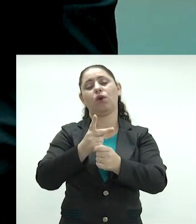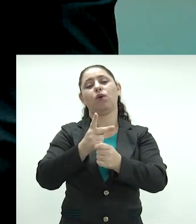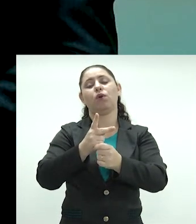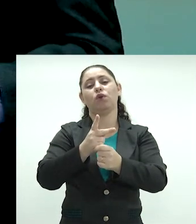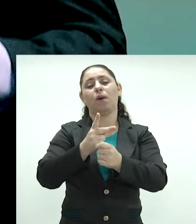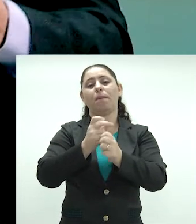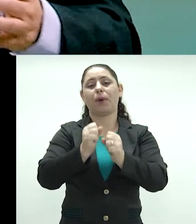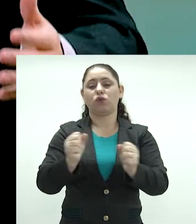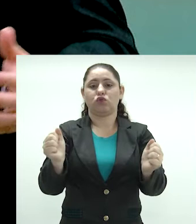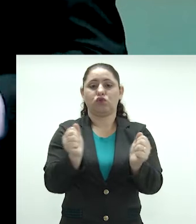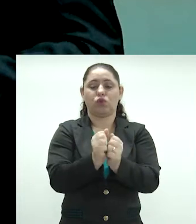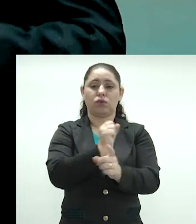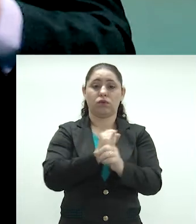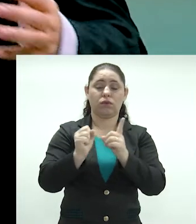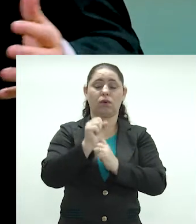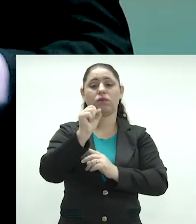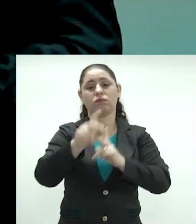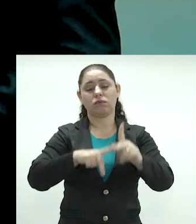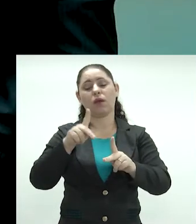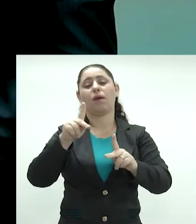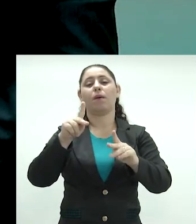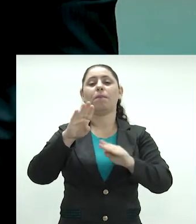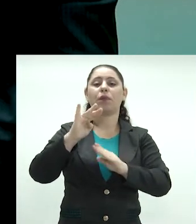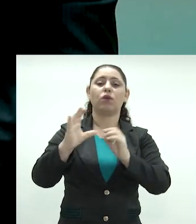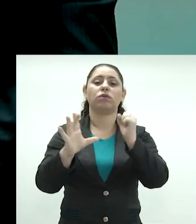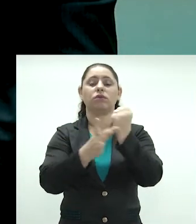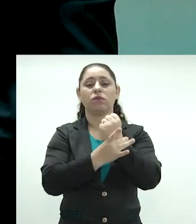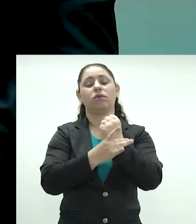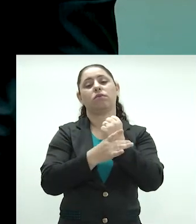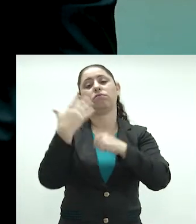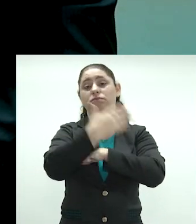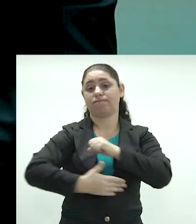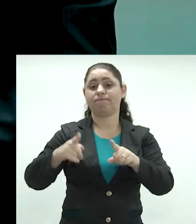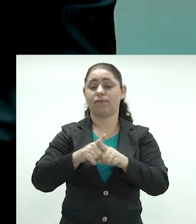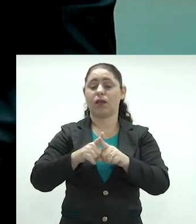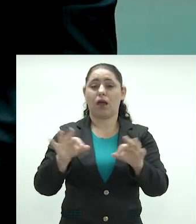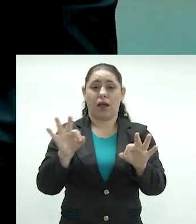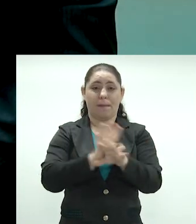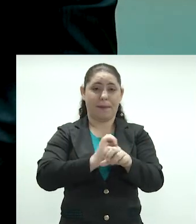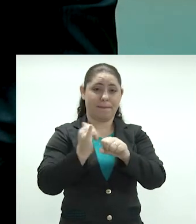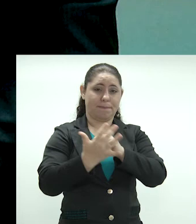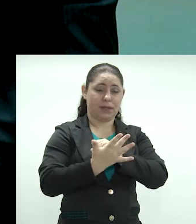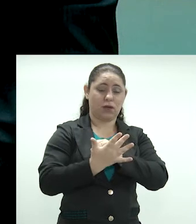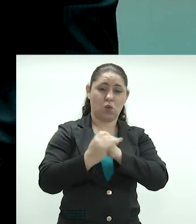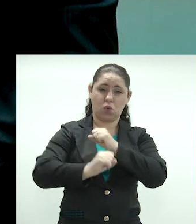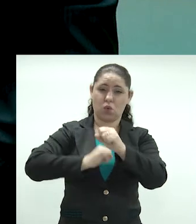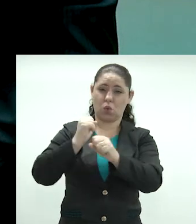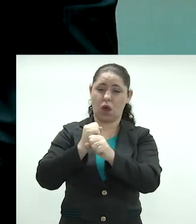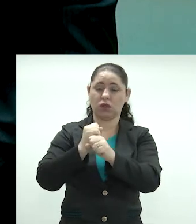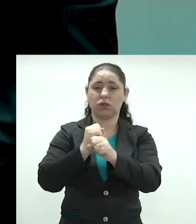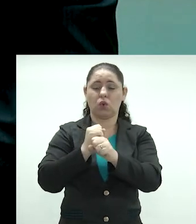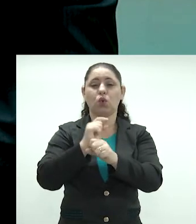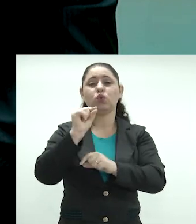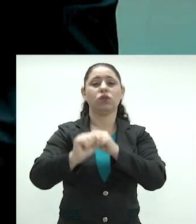com a população, óbvio, com medidas de biossegurança e de proteção, para que a gente possa passar dessa pandemia. Se Deus quiser, esse ano vai ser um ano